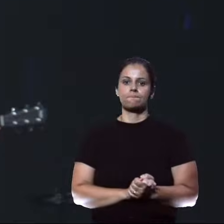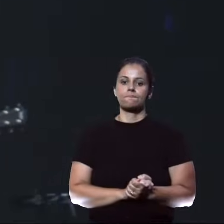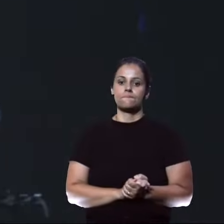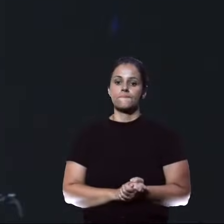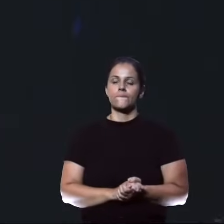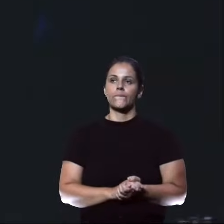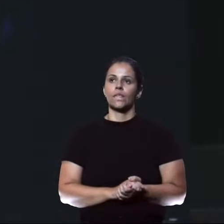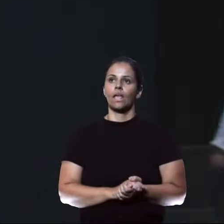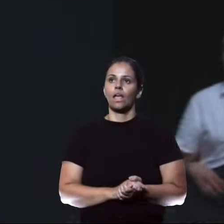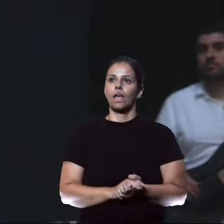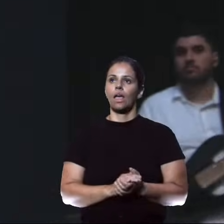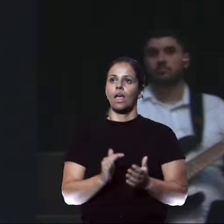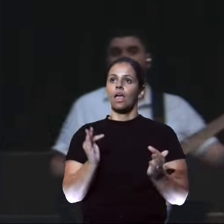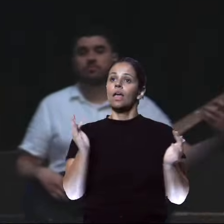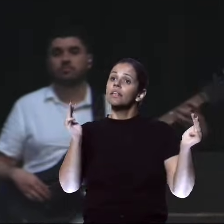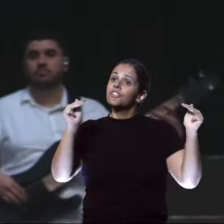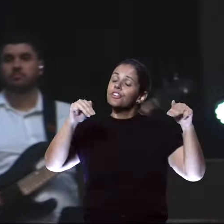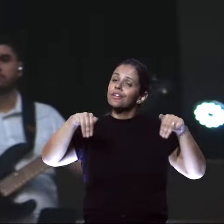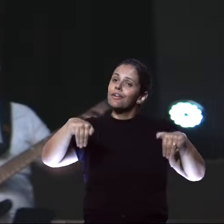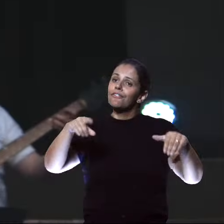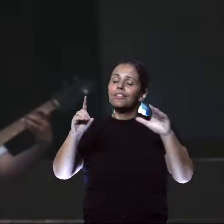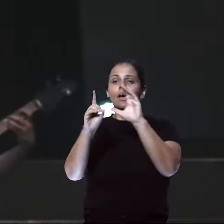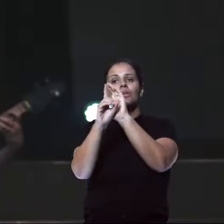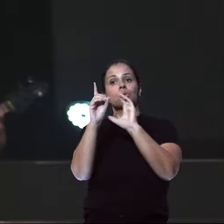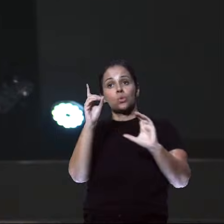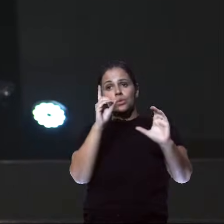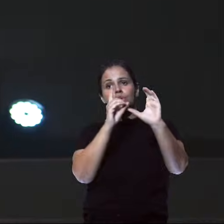Nós estamos finalizando aqui o nosso culto,